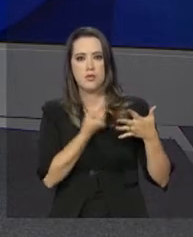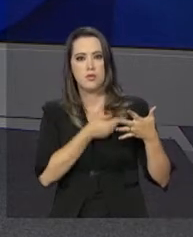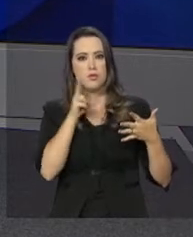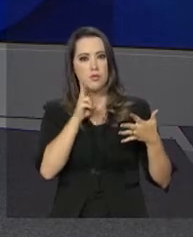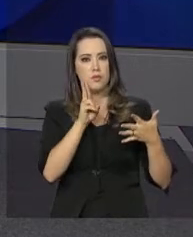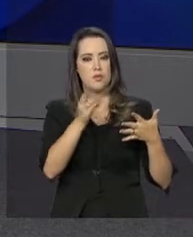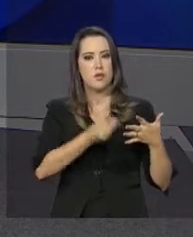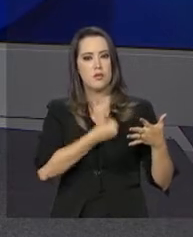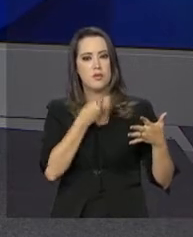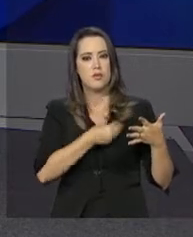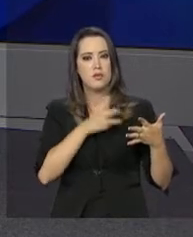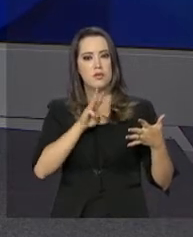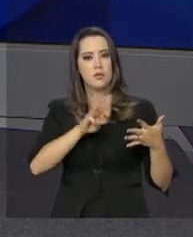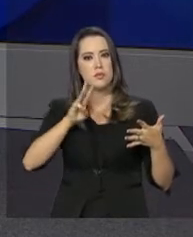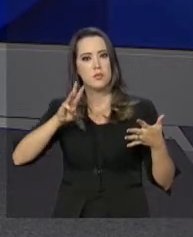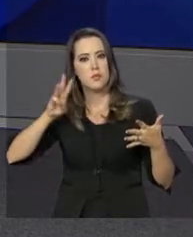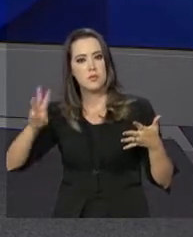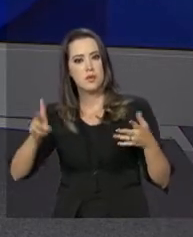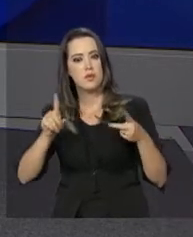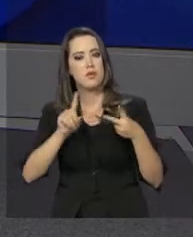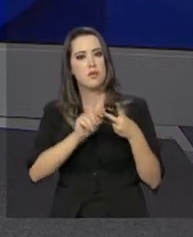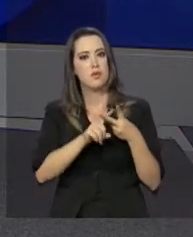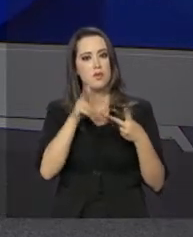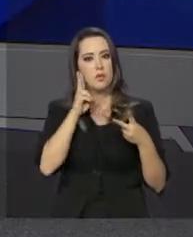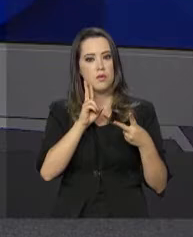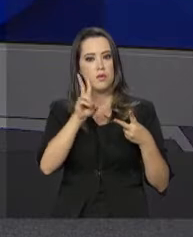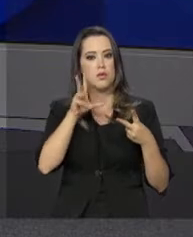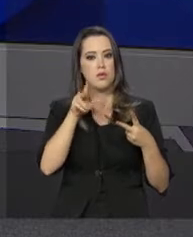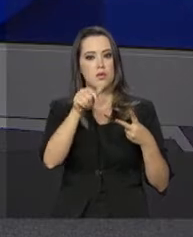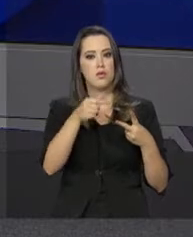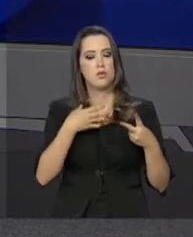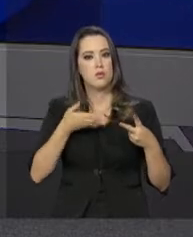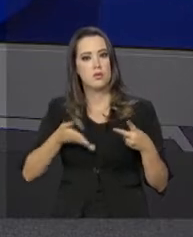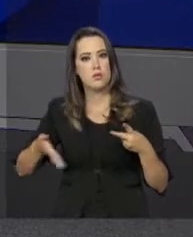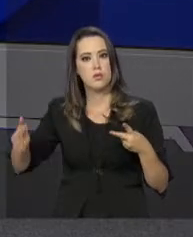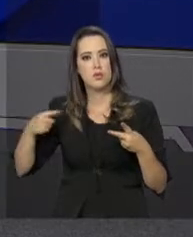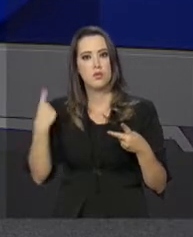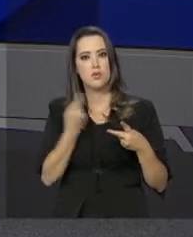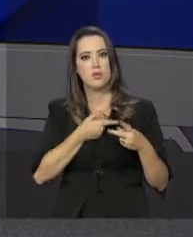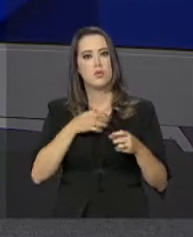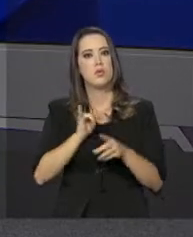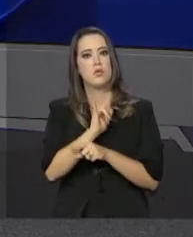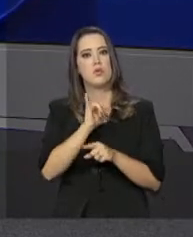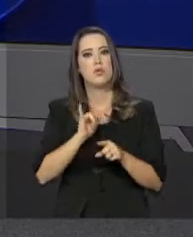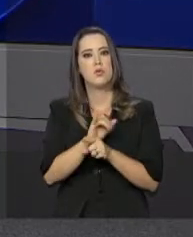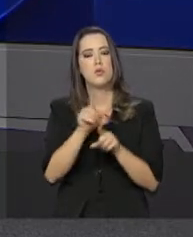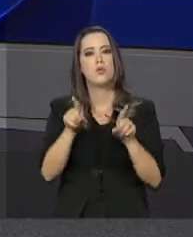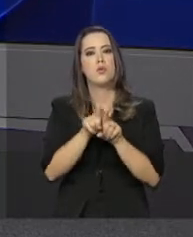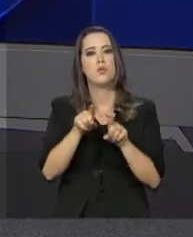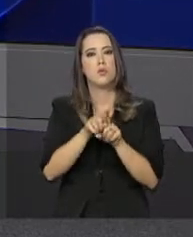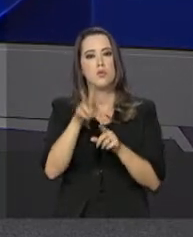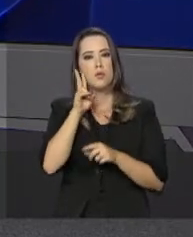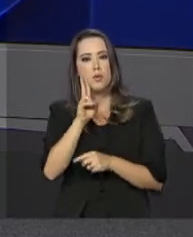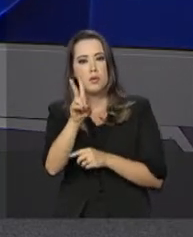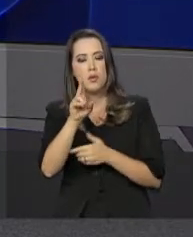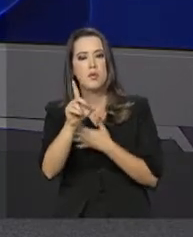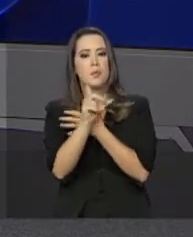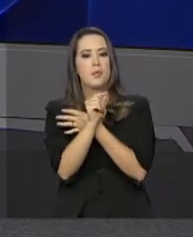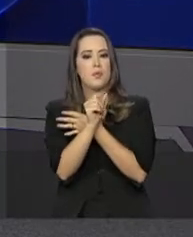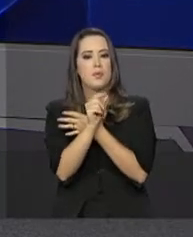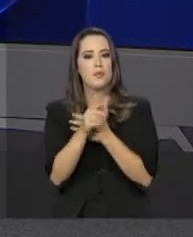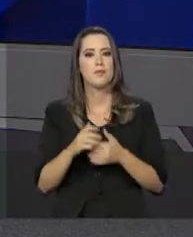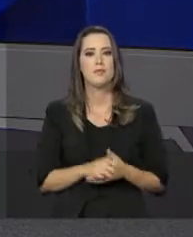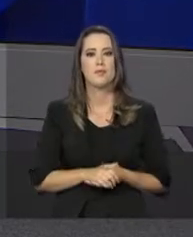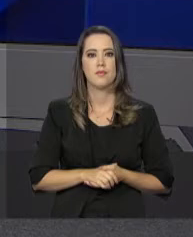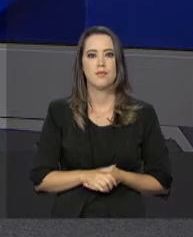está ao vivo no site da npr você acessa todas as reportagens do nosso canal no youtube e também é possível seguir a nbr no